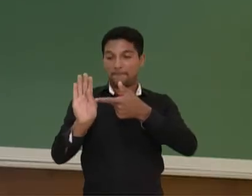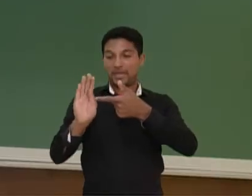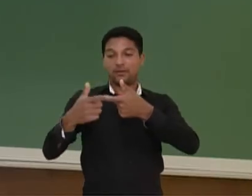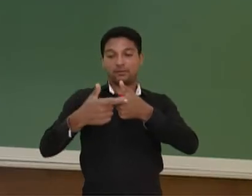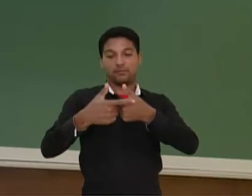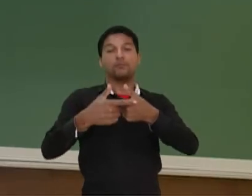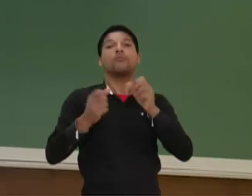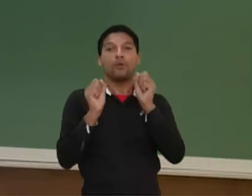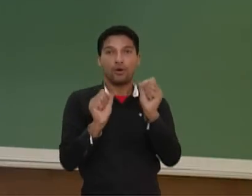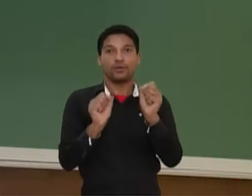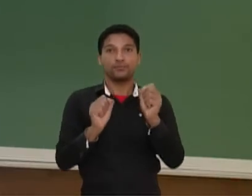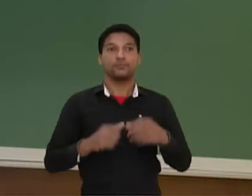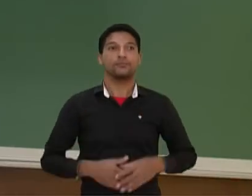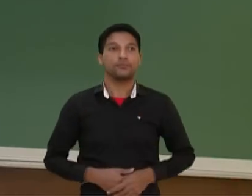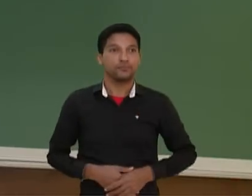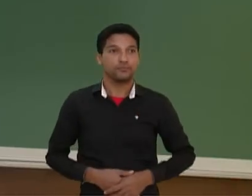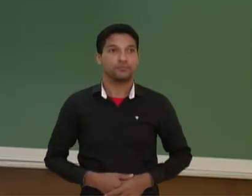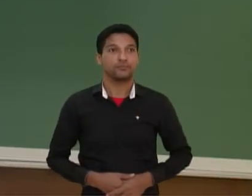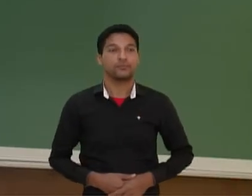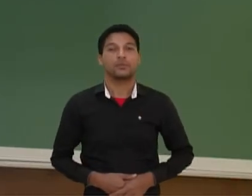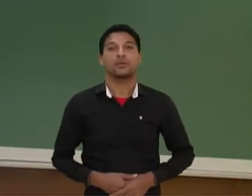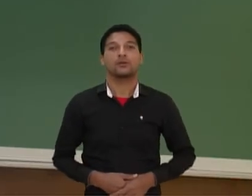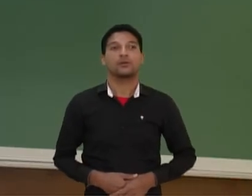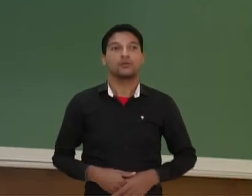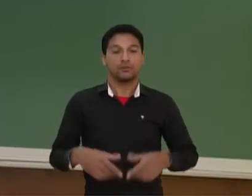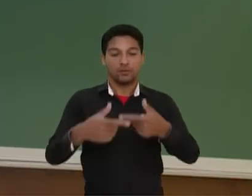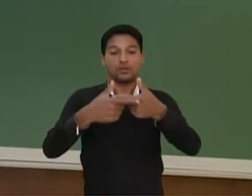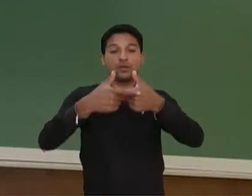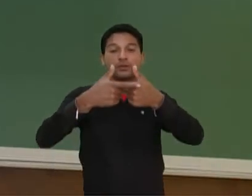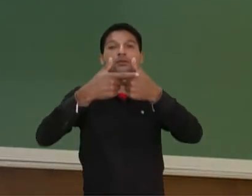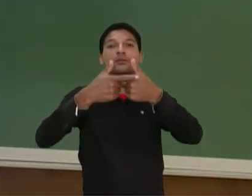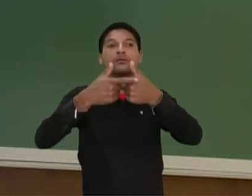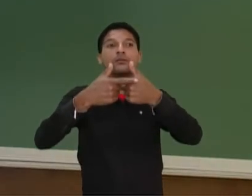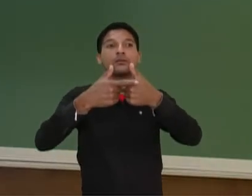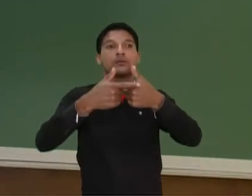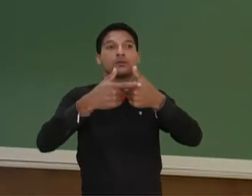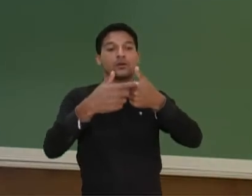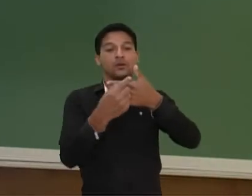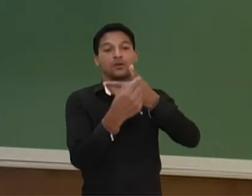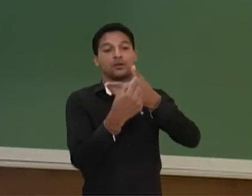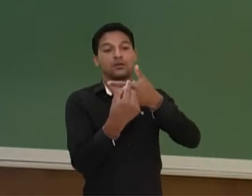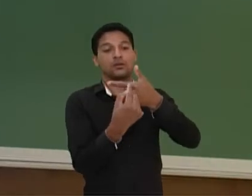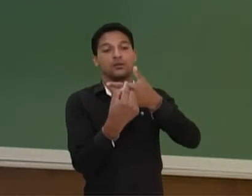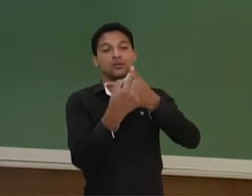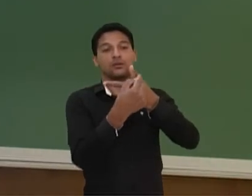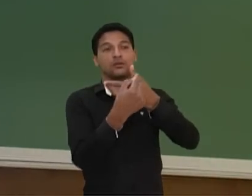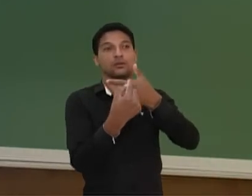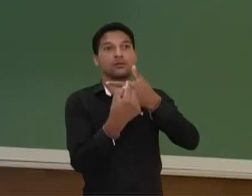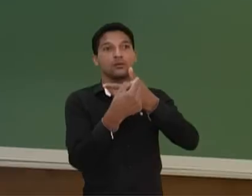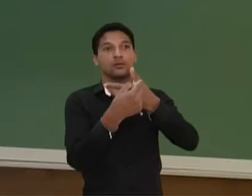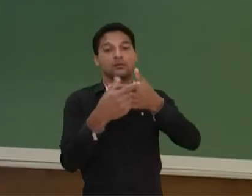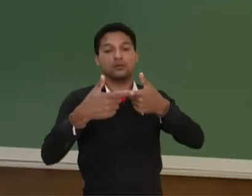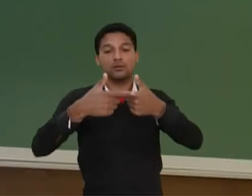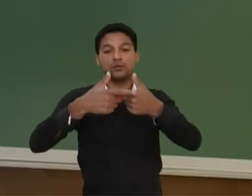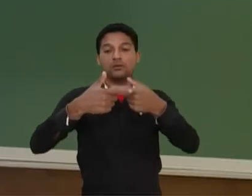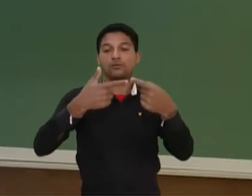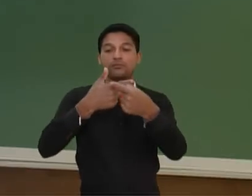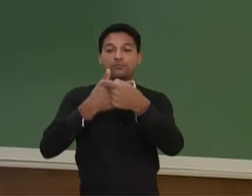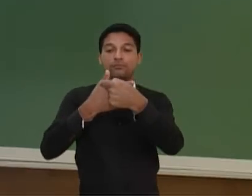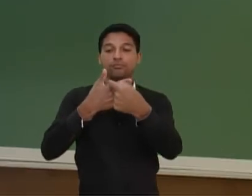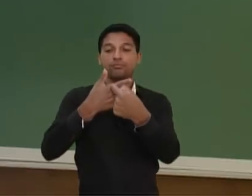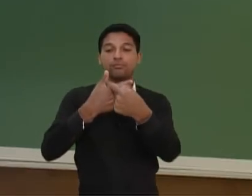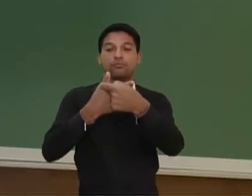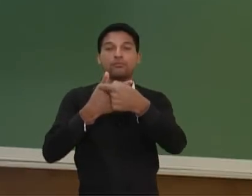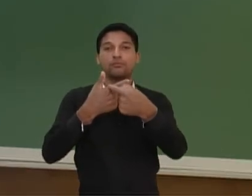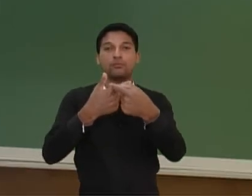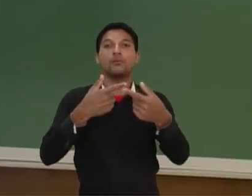Qual é a medida dos demais? Veja, num trapézio isósceles, os ângulos da base, eles têm a mesma medida. Então, esses dois ângulos aqui